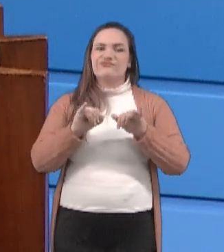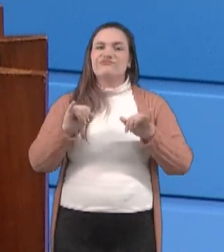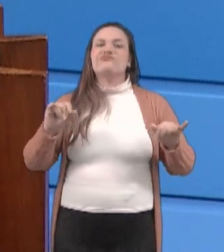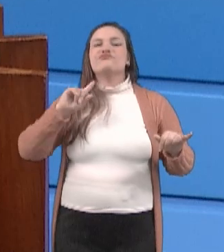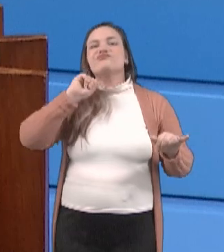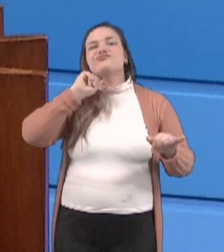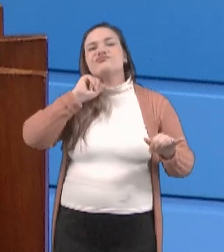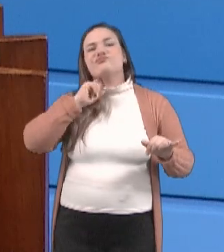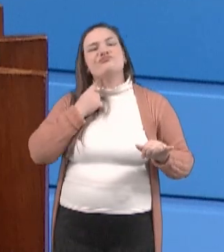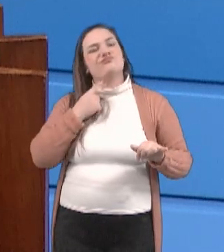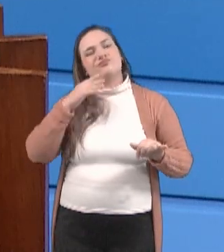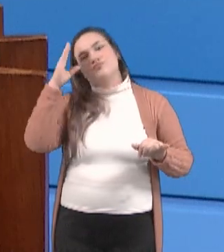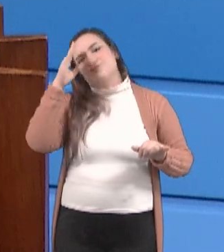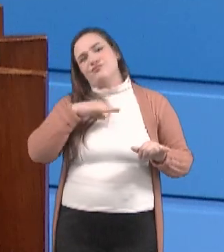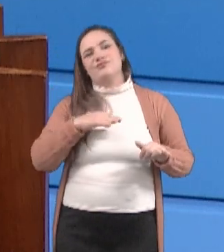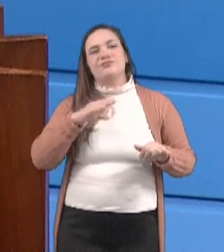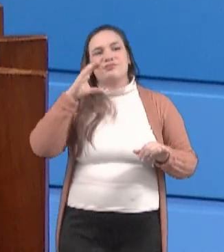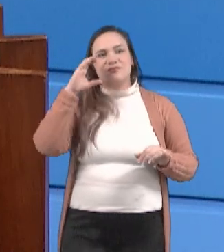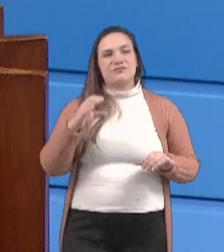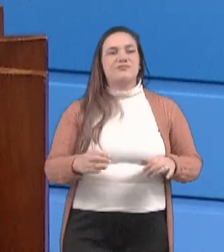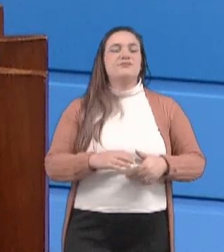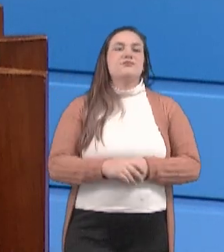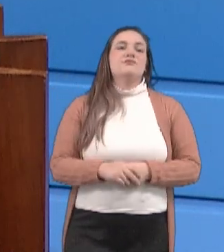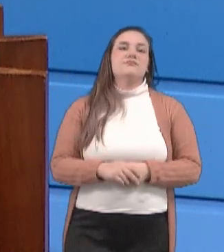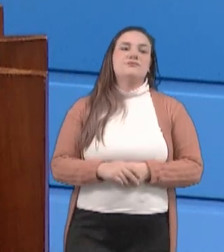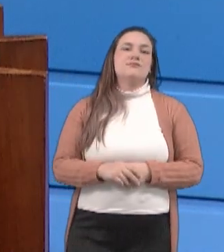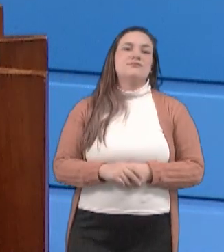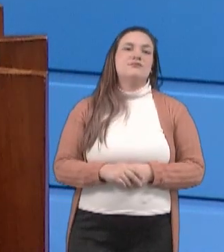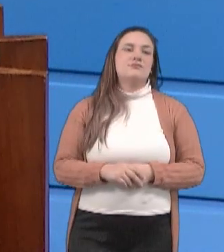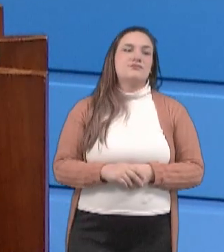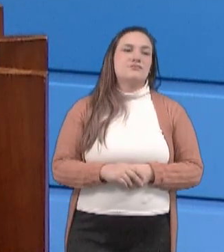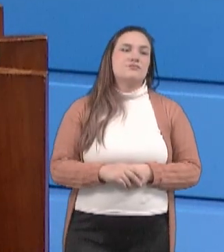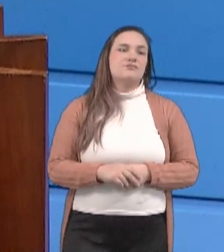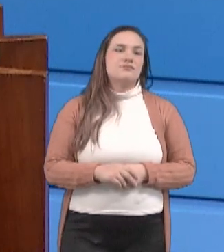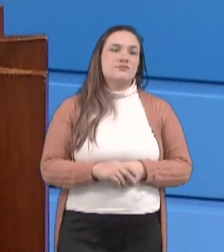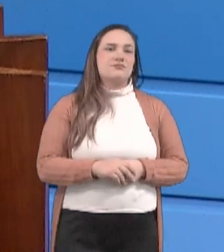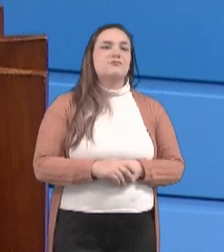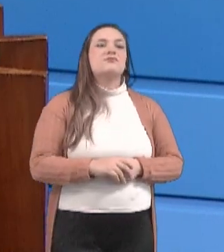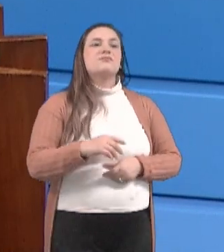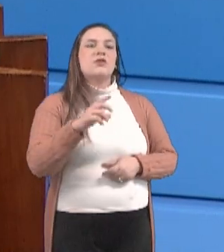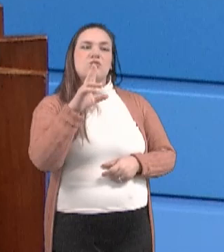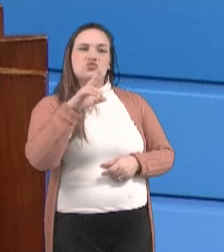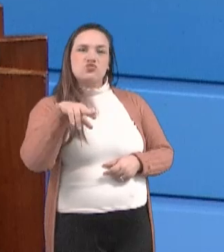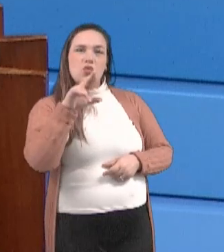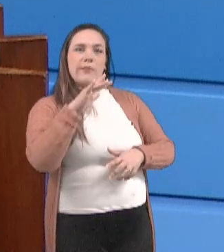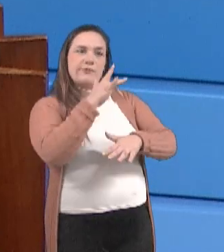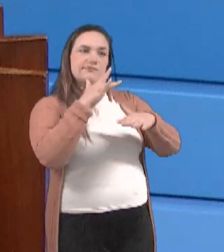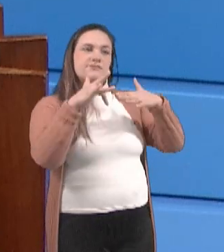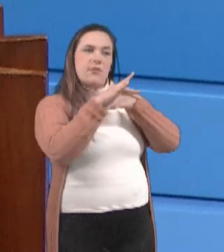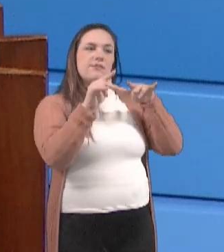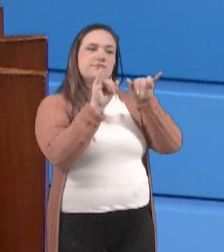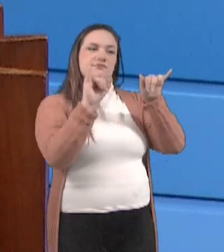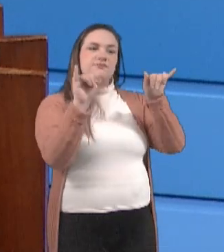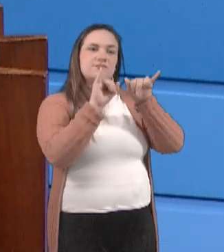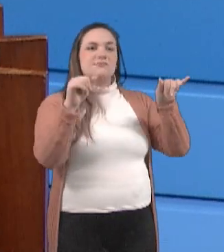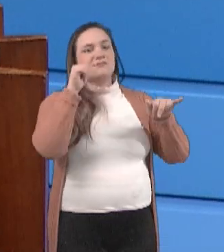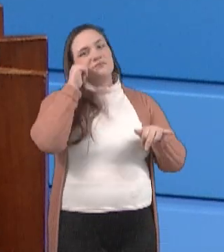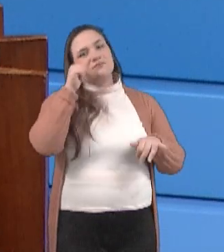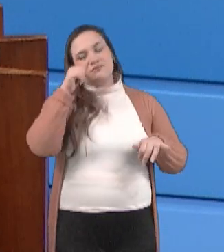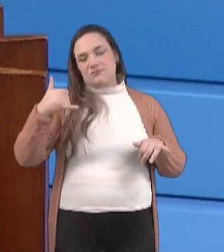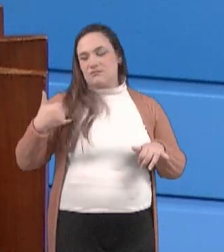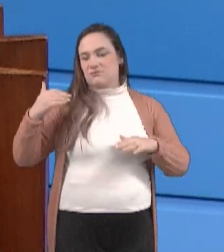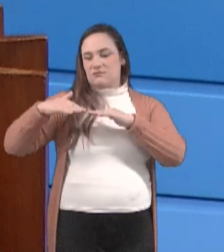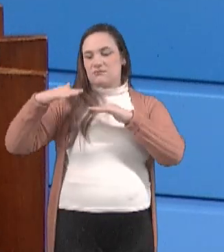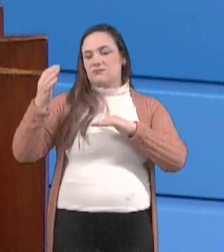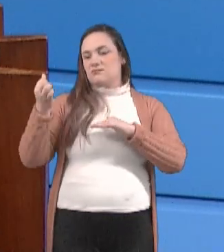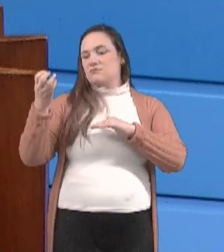suja, violenta, criminosa. Montaram lá uma milícia digital para combatê-la, ela, mulher, com mais de 60